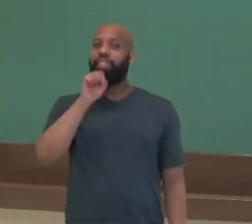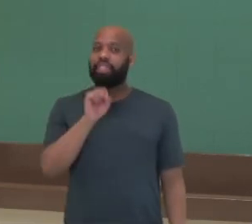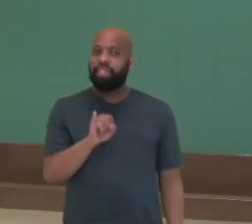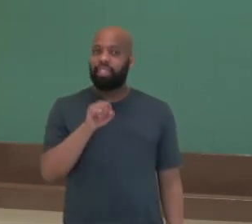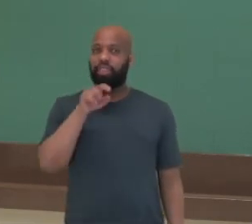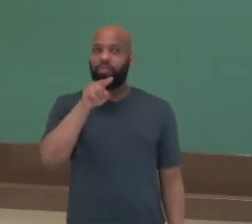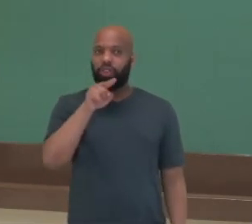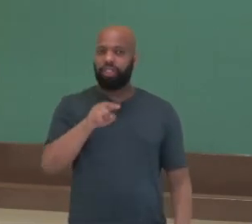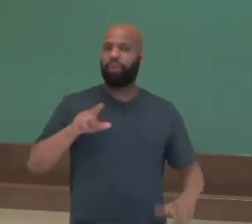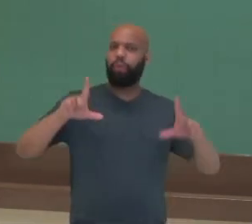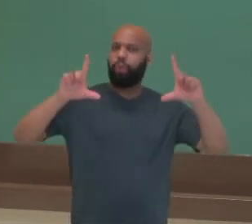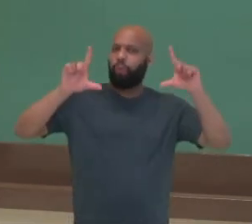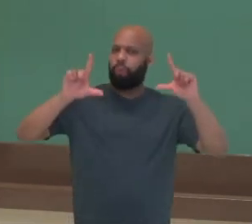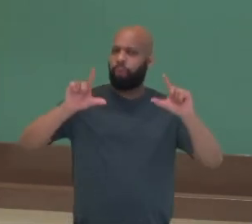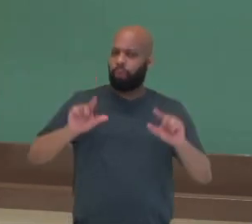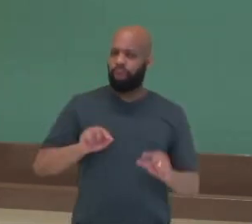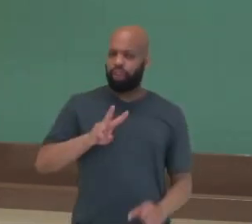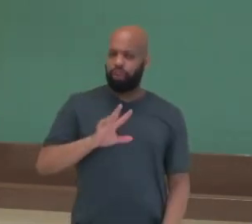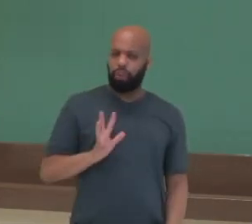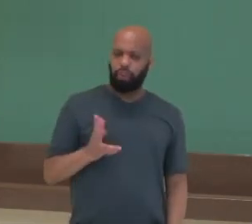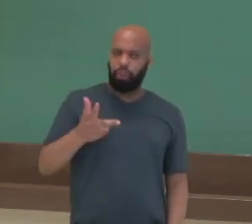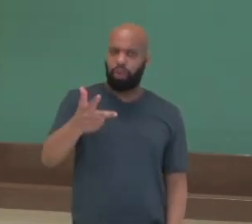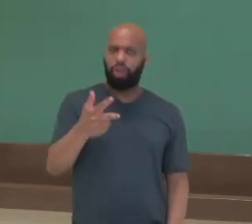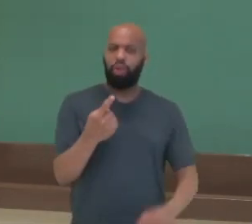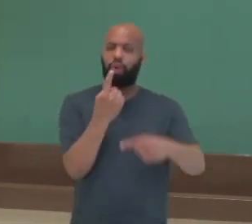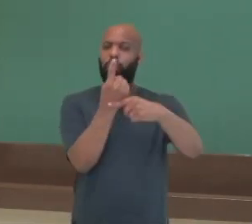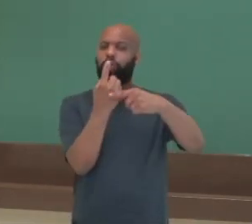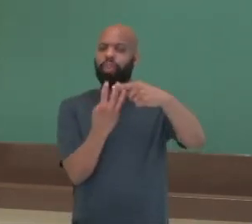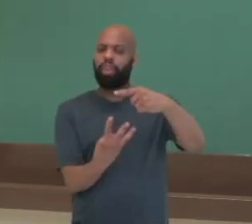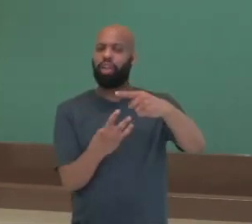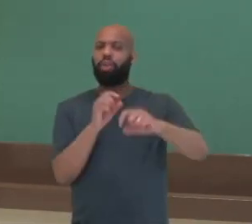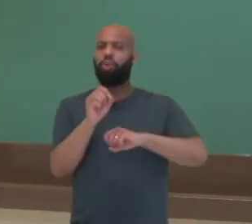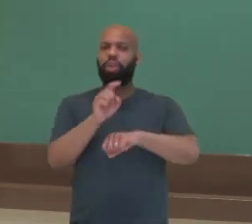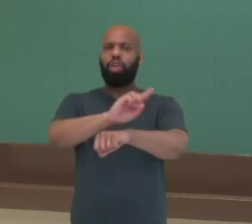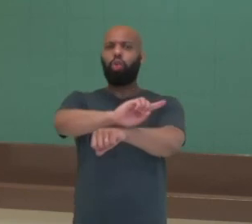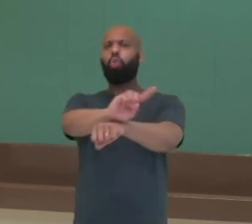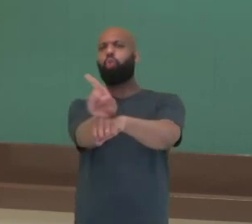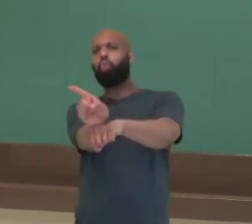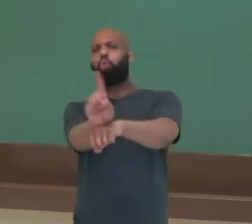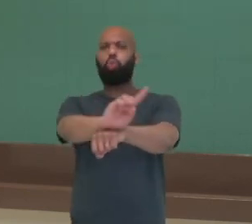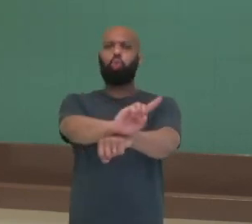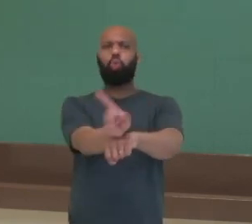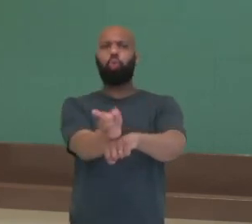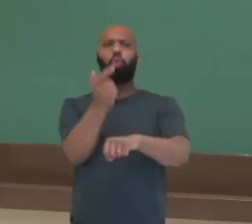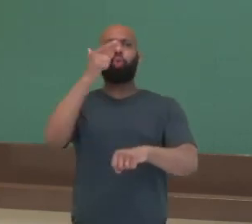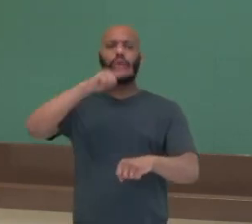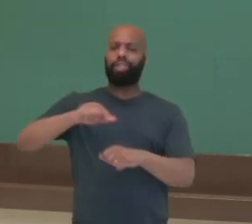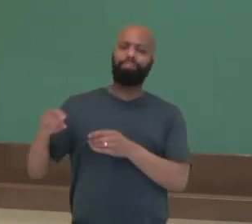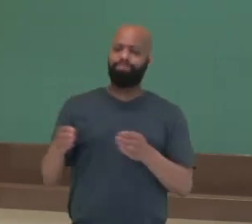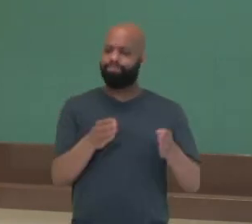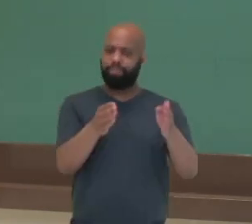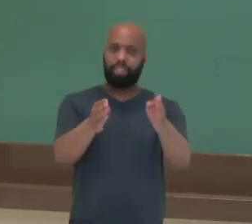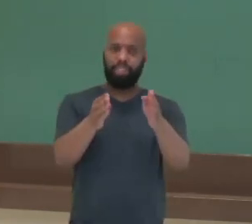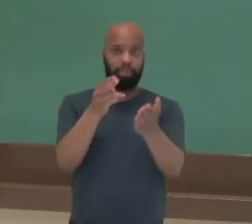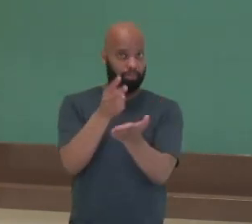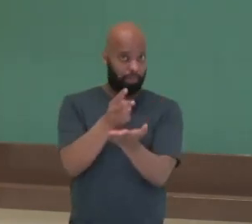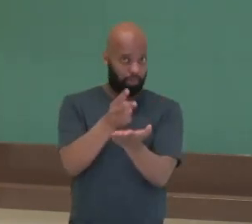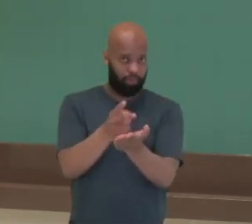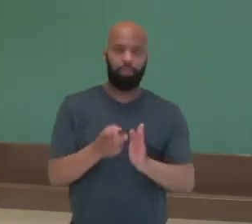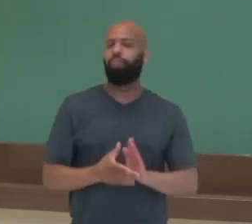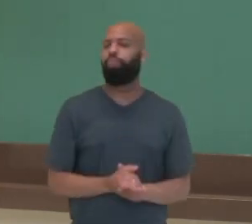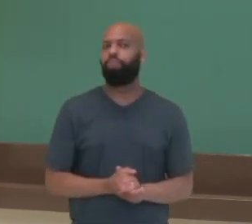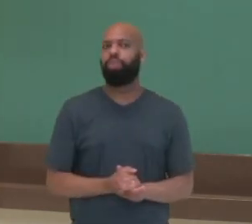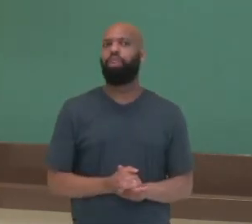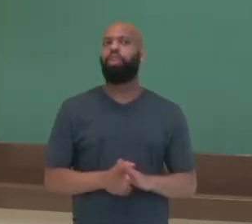velocidade para 1/3, qual será a variação do tempo para se percorrer a referida distância?